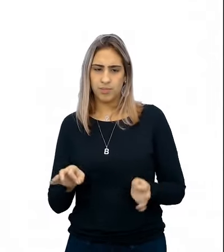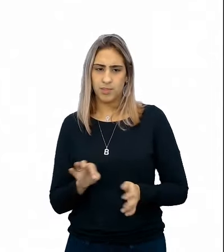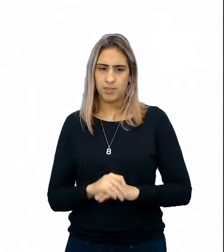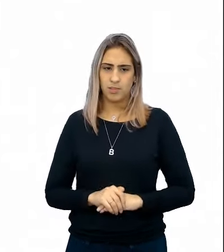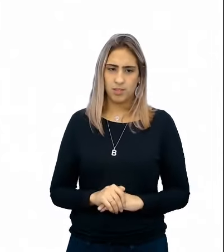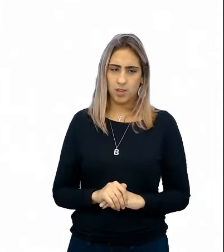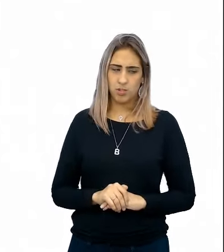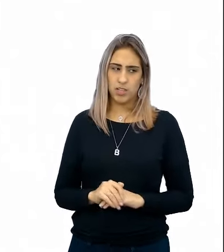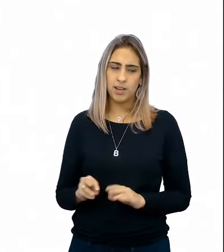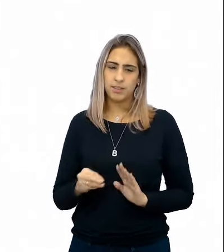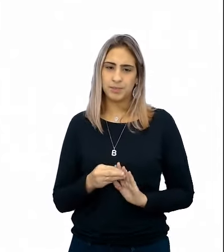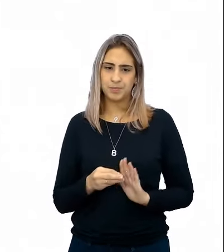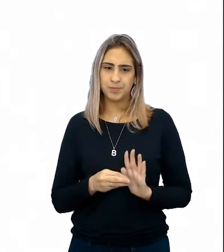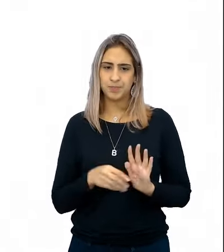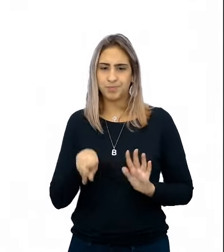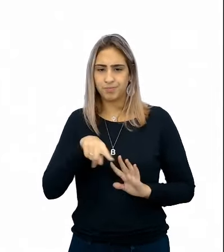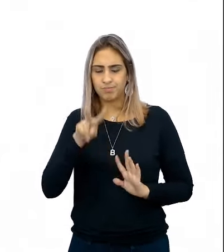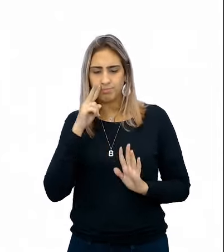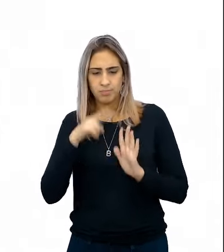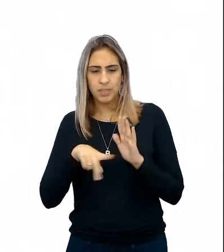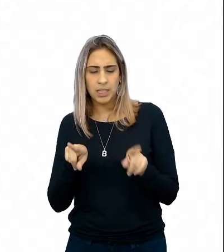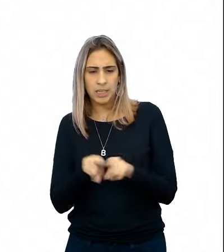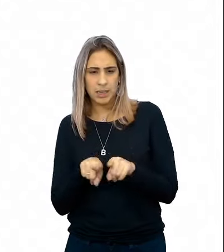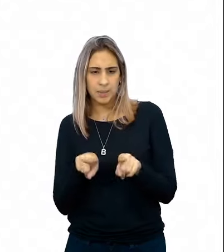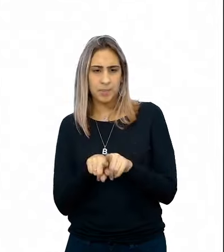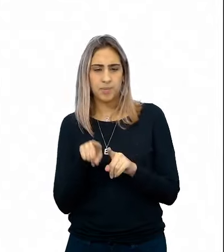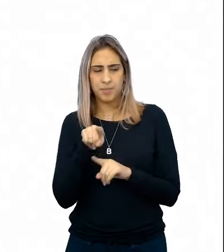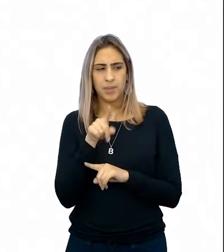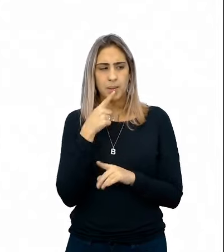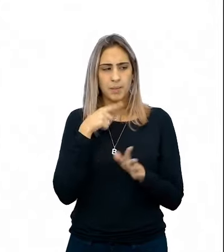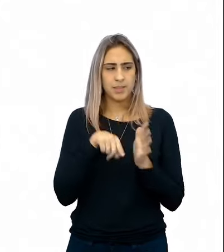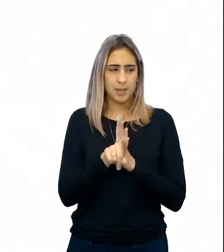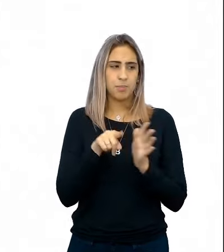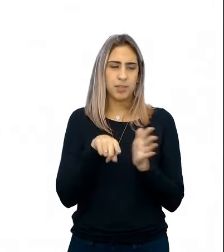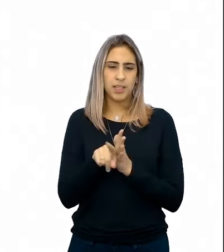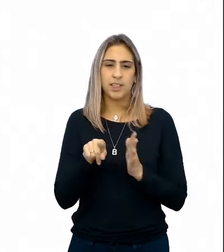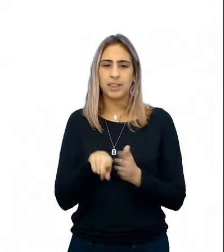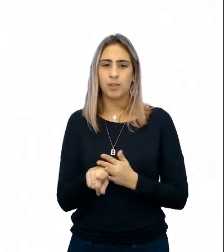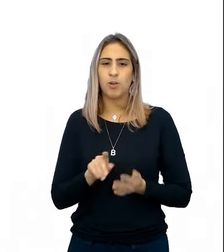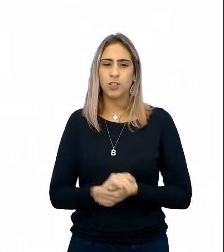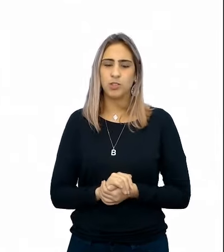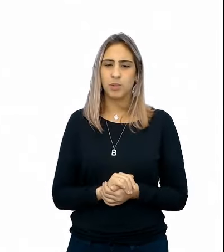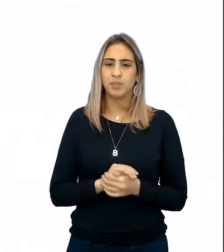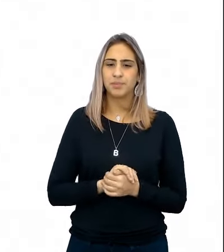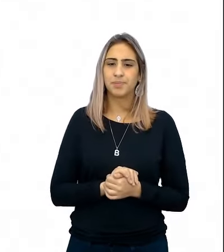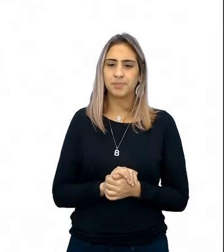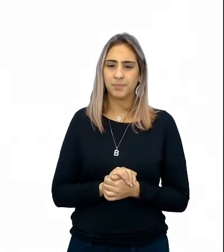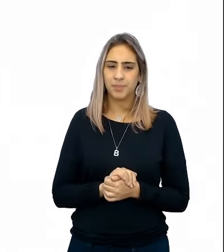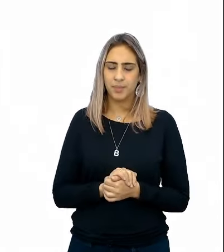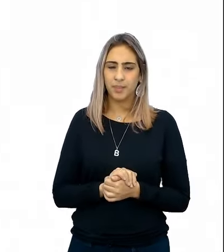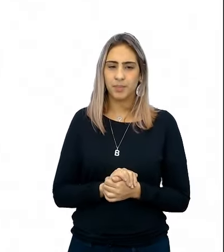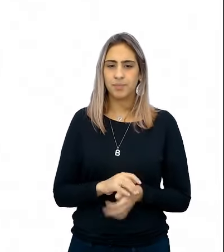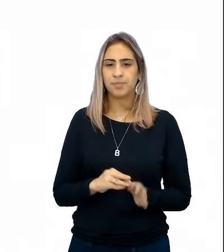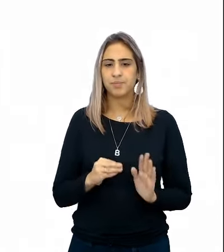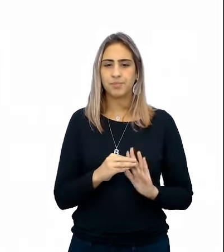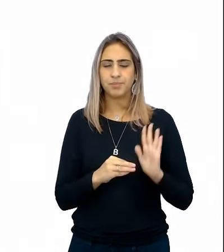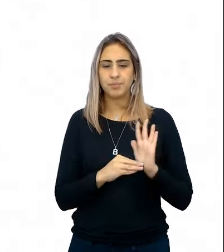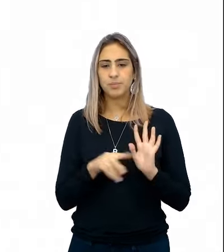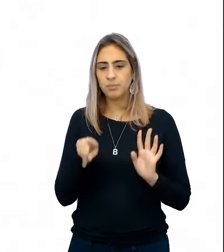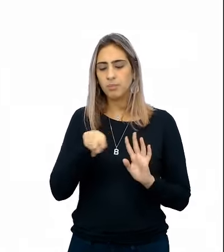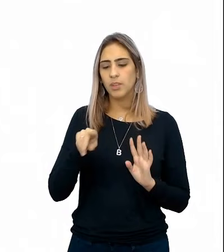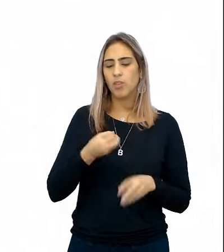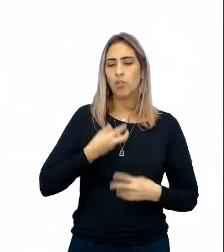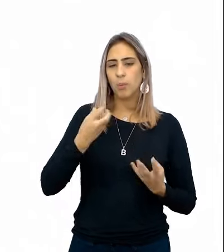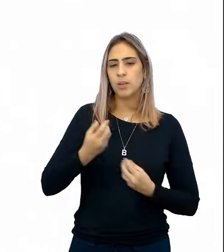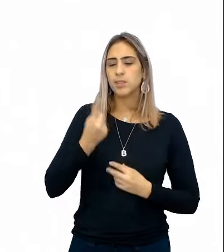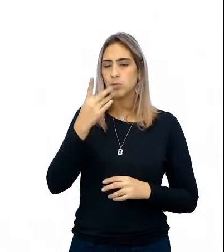tabela. Cabe recuperar também que a pergunta formulada busca compreender se os estudantes sabem ler os dados